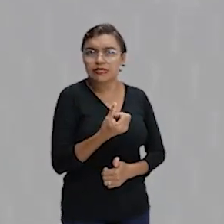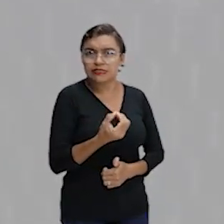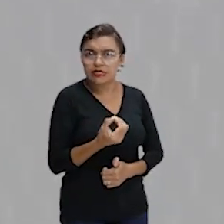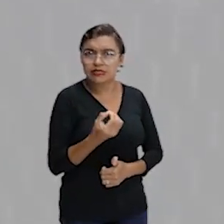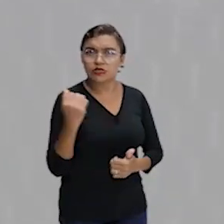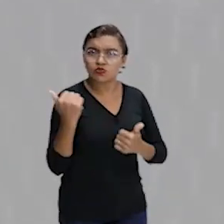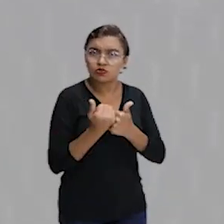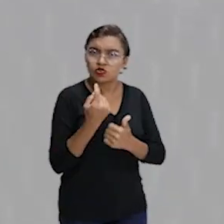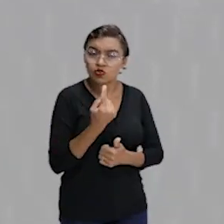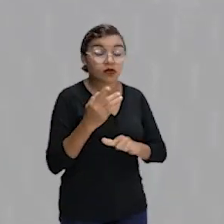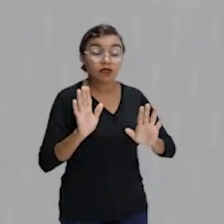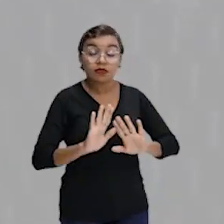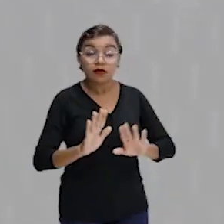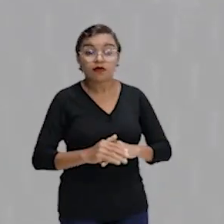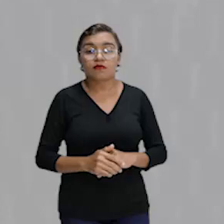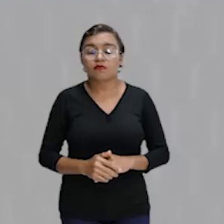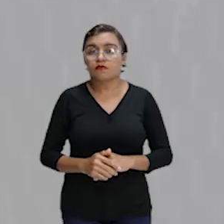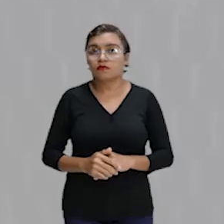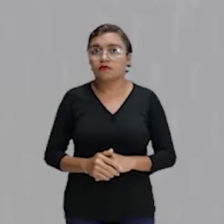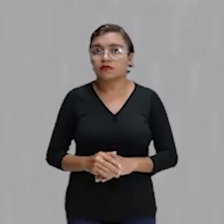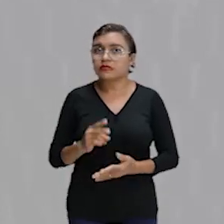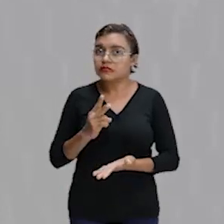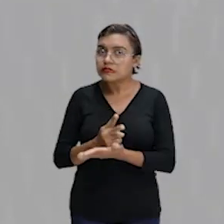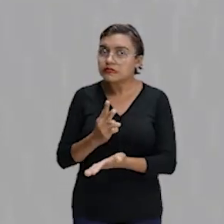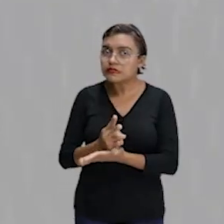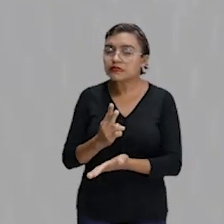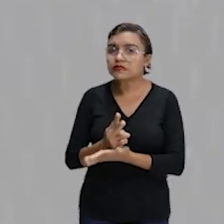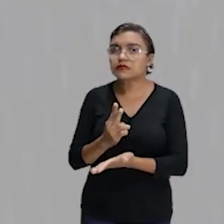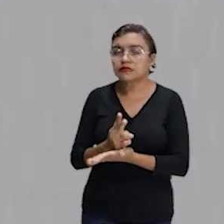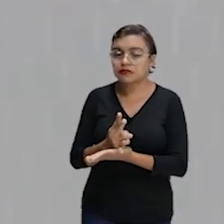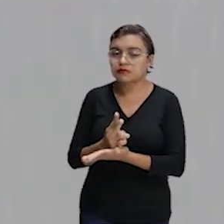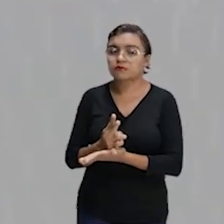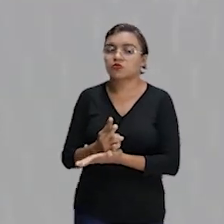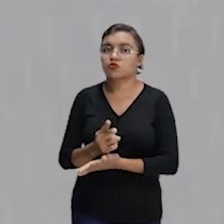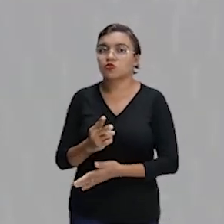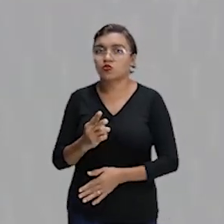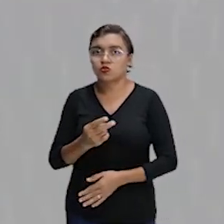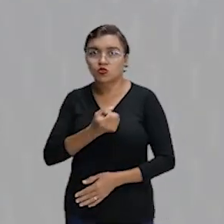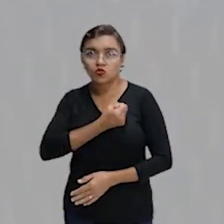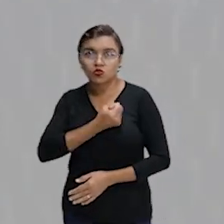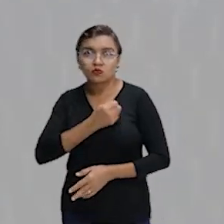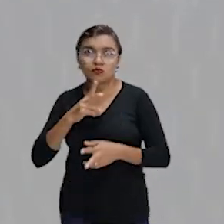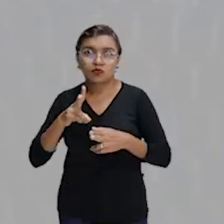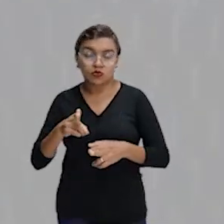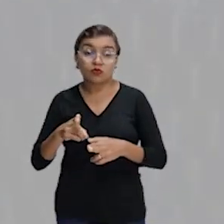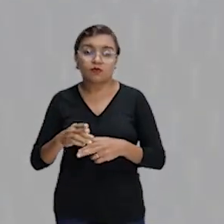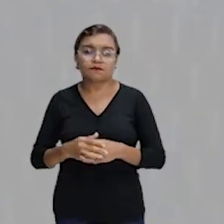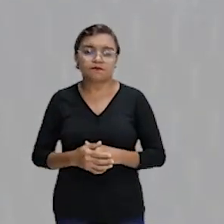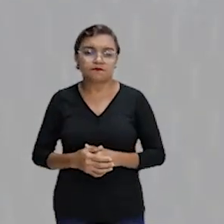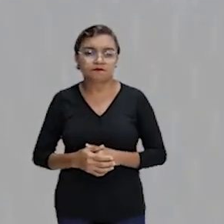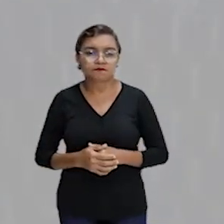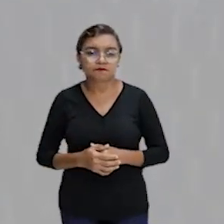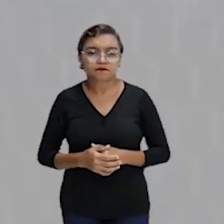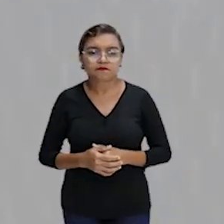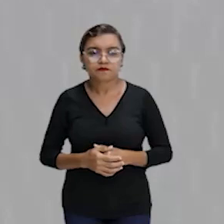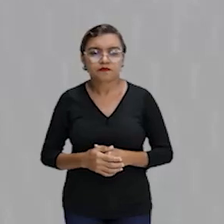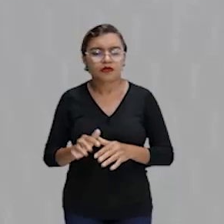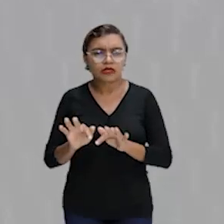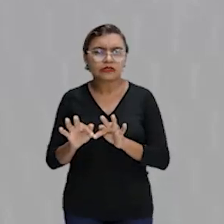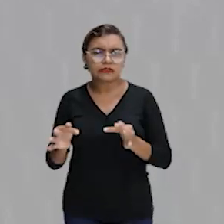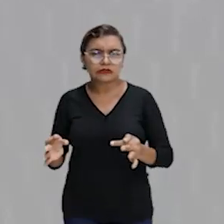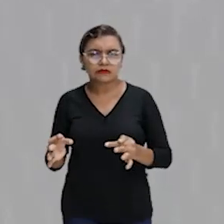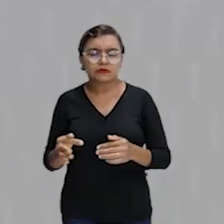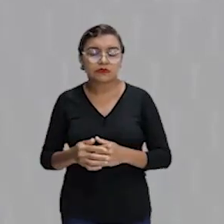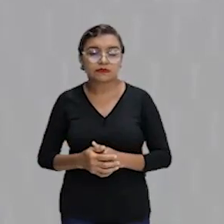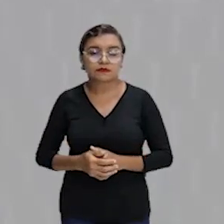unidade de medida diferentes. Todo mundo tem que estar na mesma unidade de medida, tá? Atenção para você não perder a questão. E é super simples, super